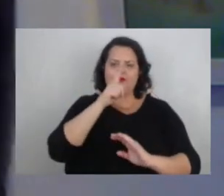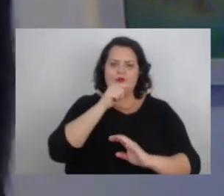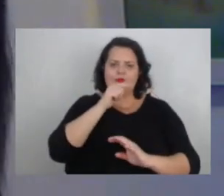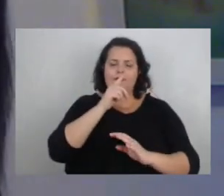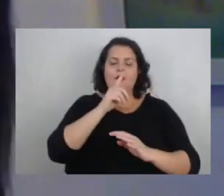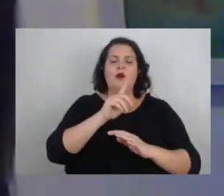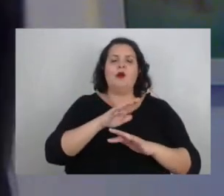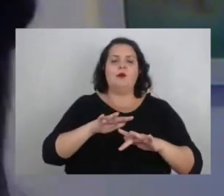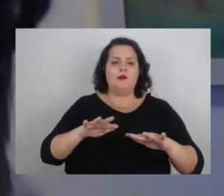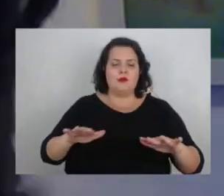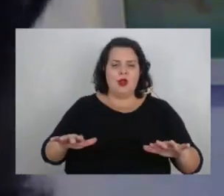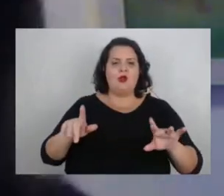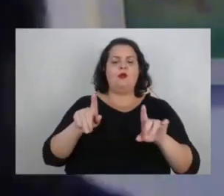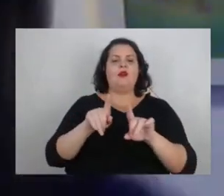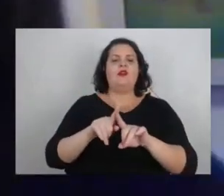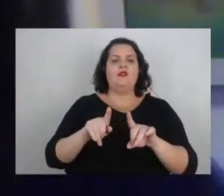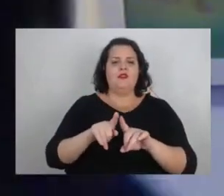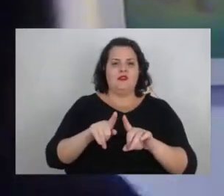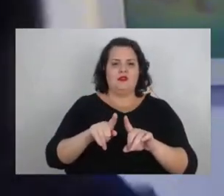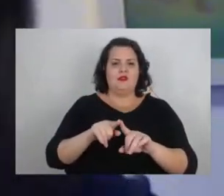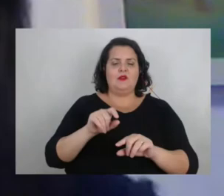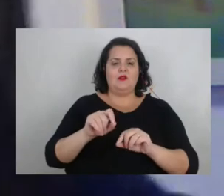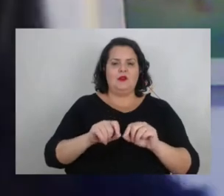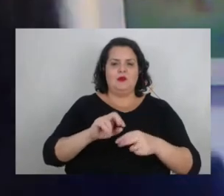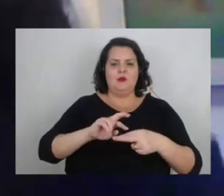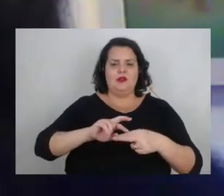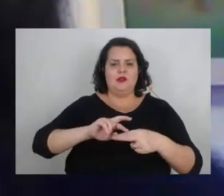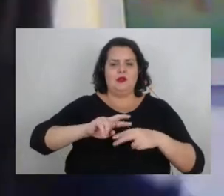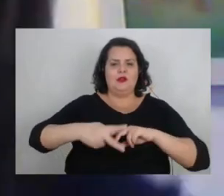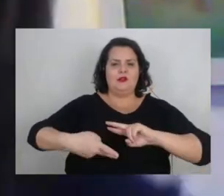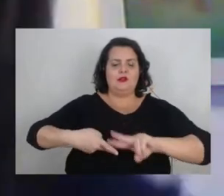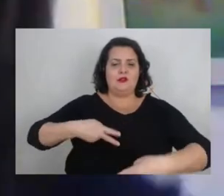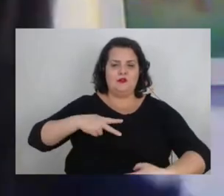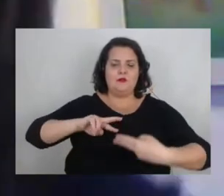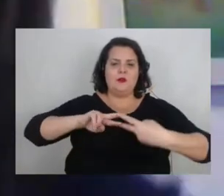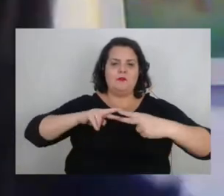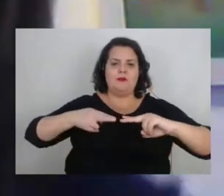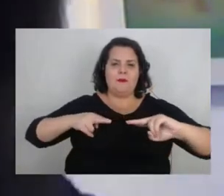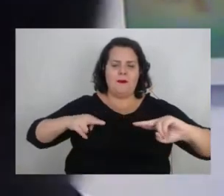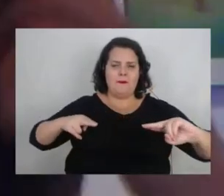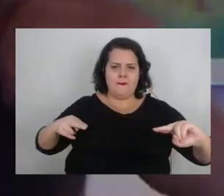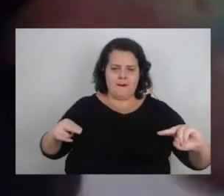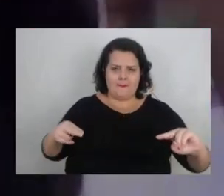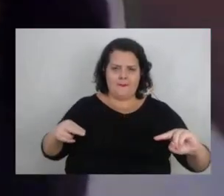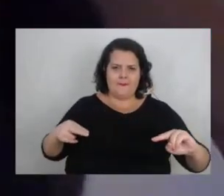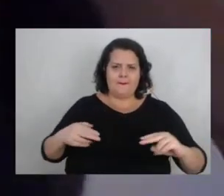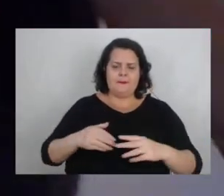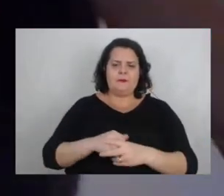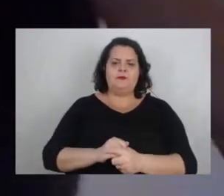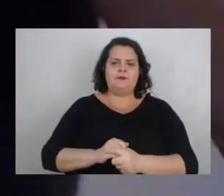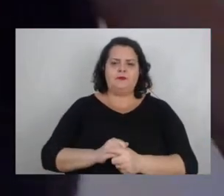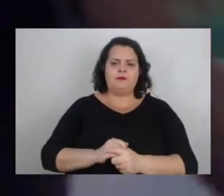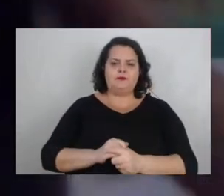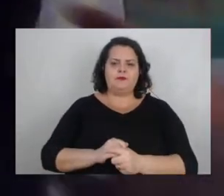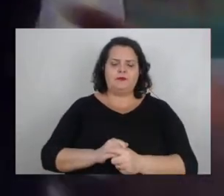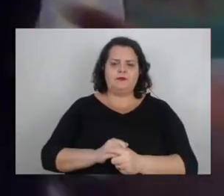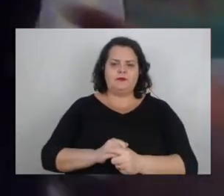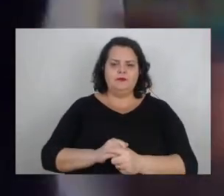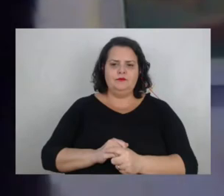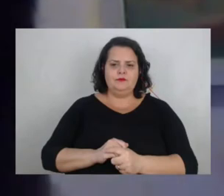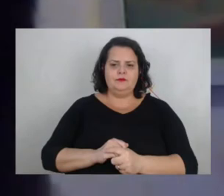sabemos, existem muitos dados na literatura mostrando os problemas que são causados pelos